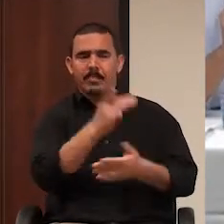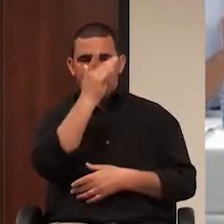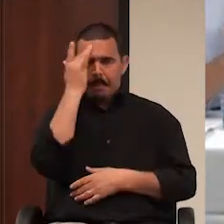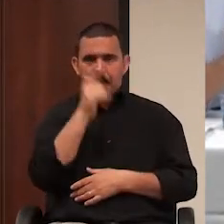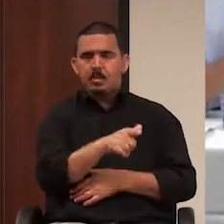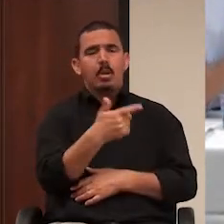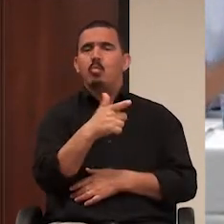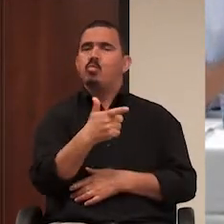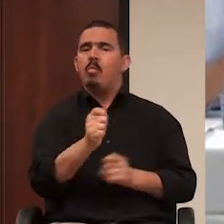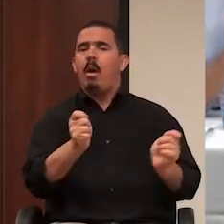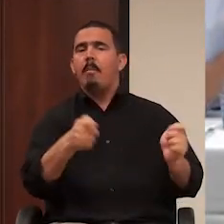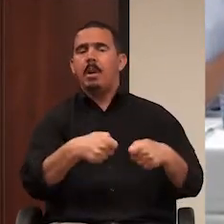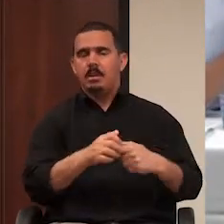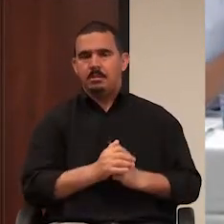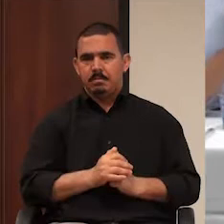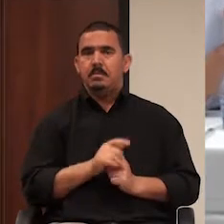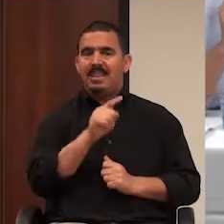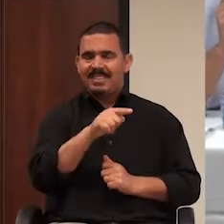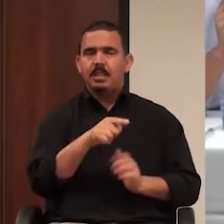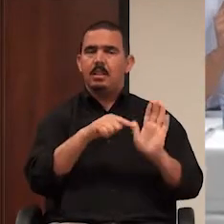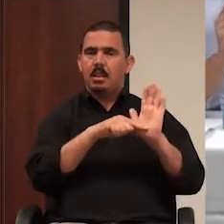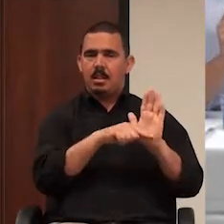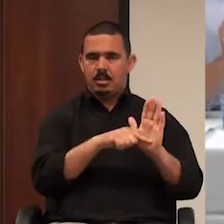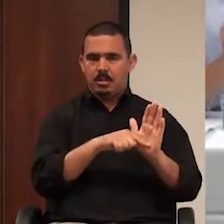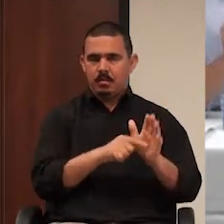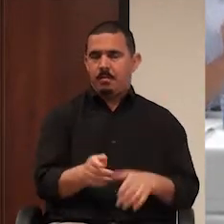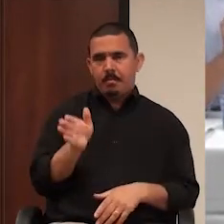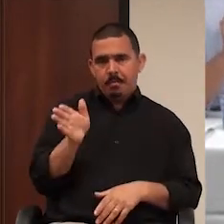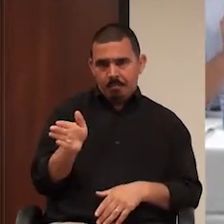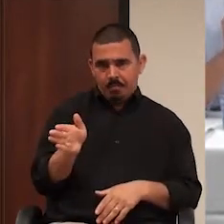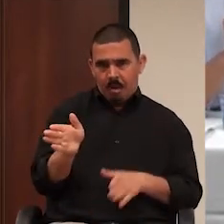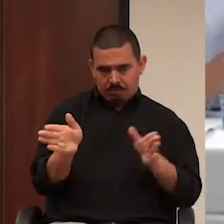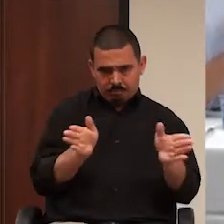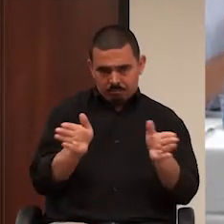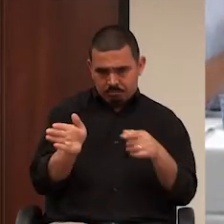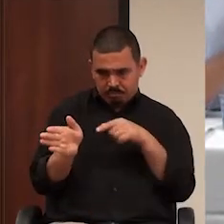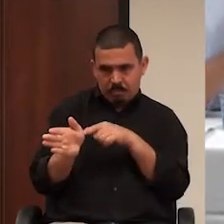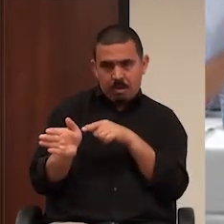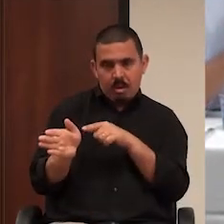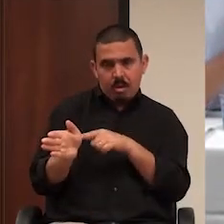aspecto negativo do processo. Num segundo momento, o juiz vai